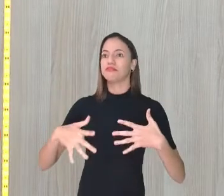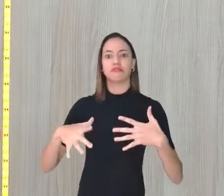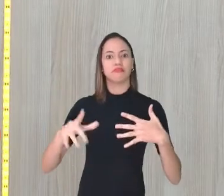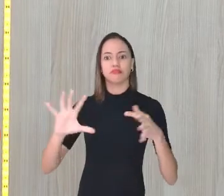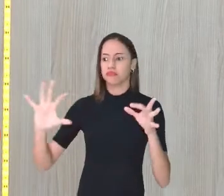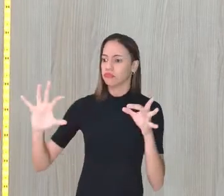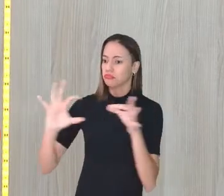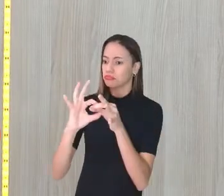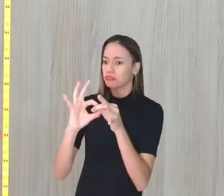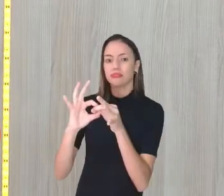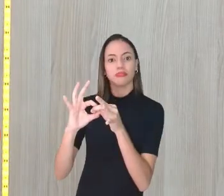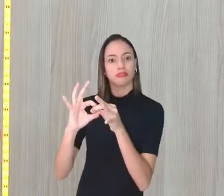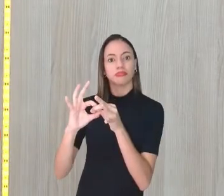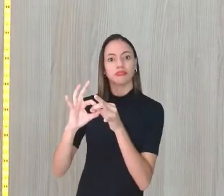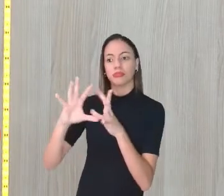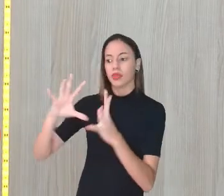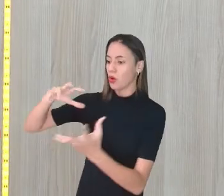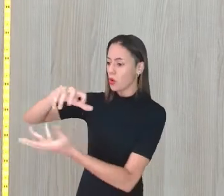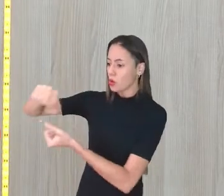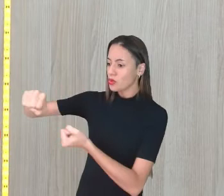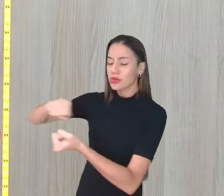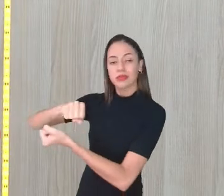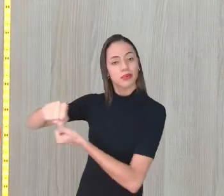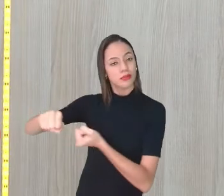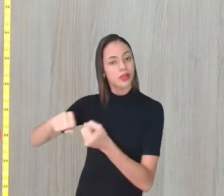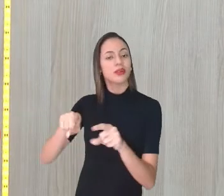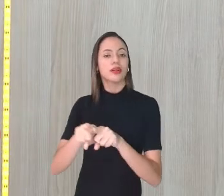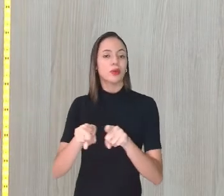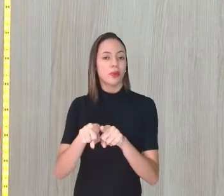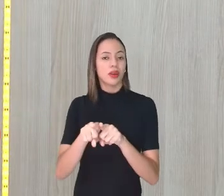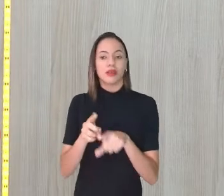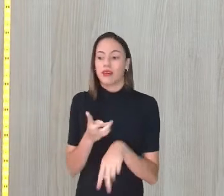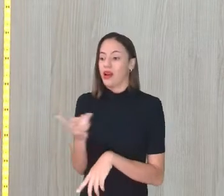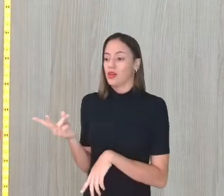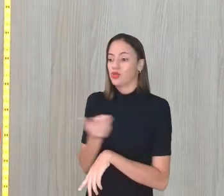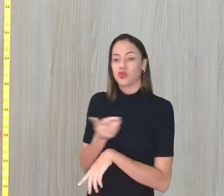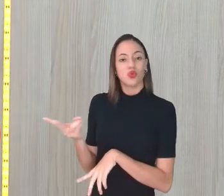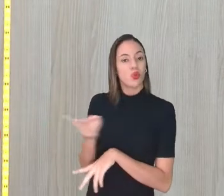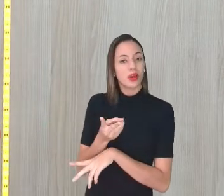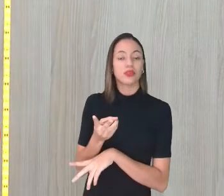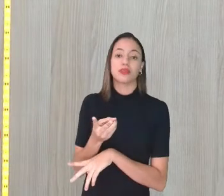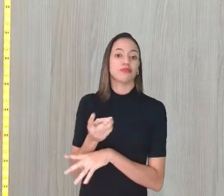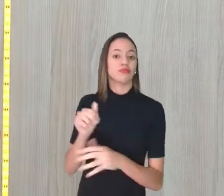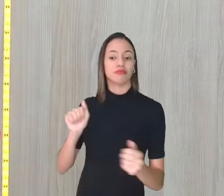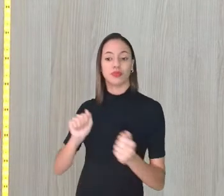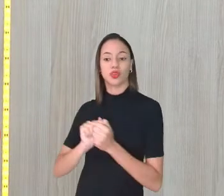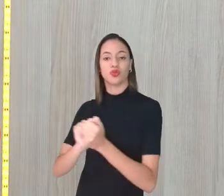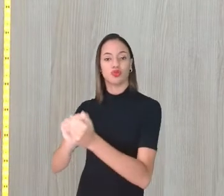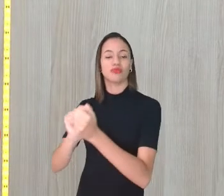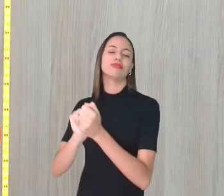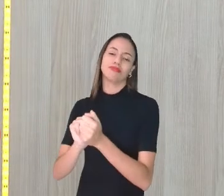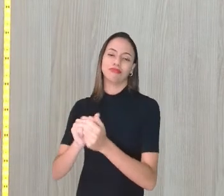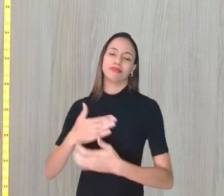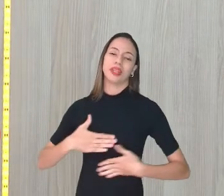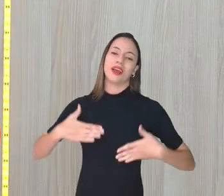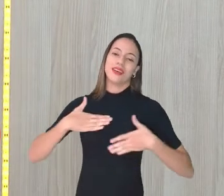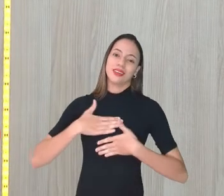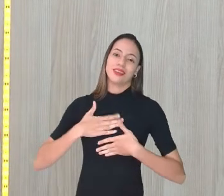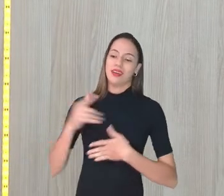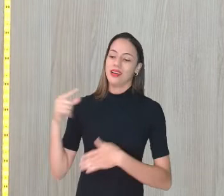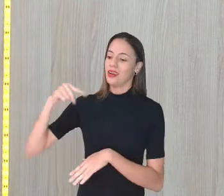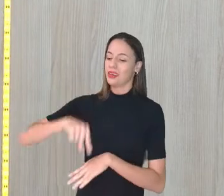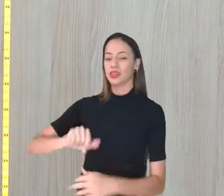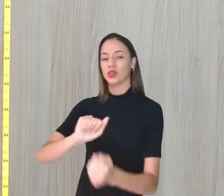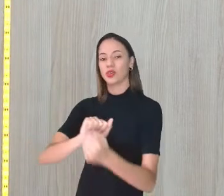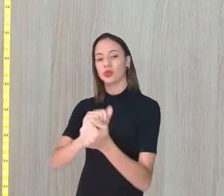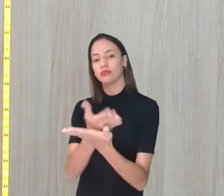muito perfeitamente com a Nossa senhora, sustentabilidade, então. né? Elas andam juntinhas. Então, é um prazer estar aqui com vocês,